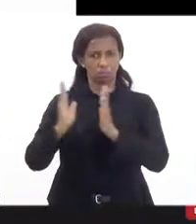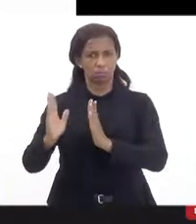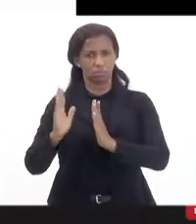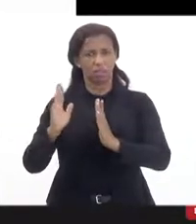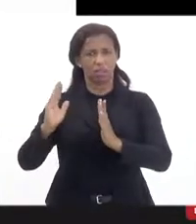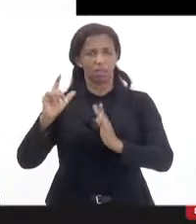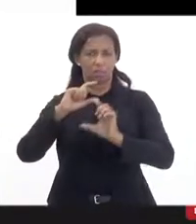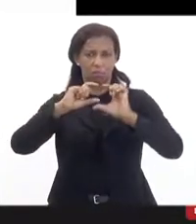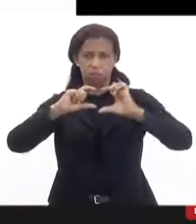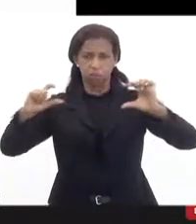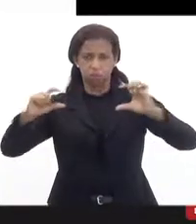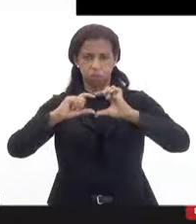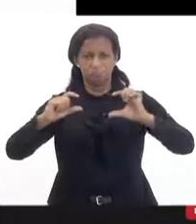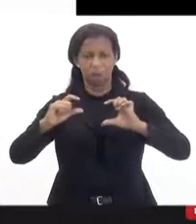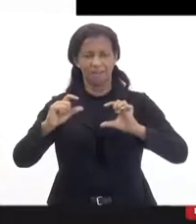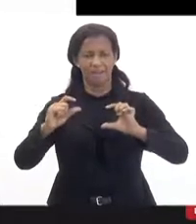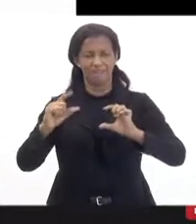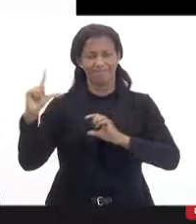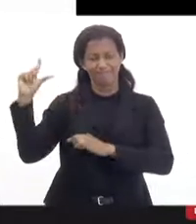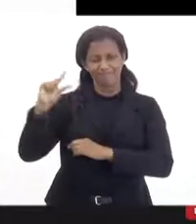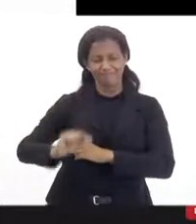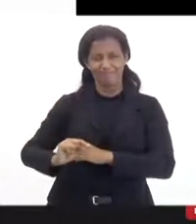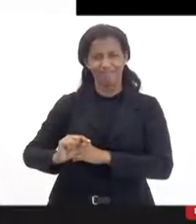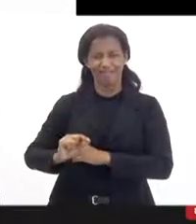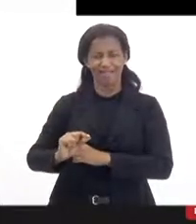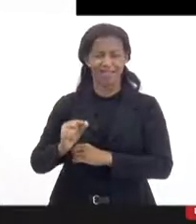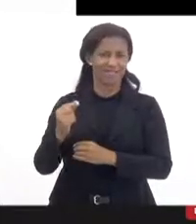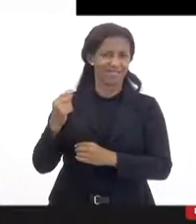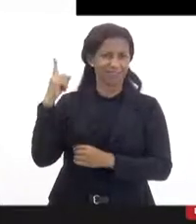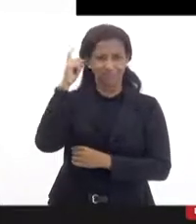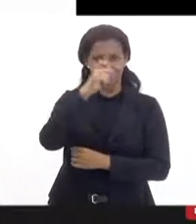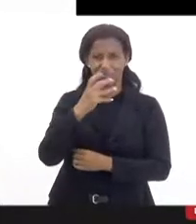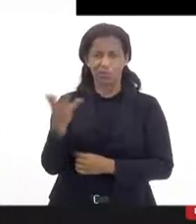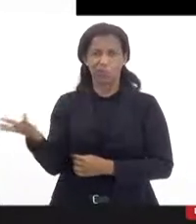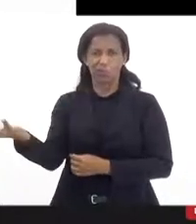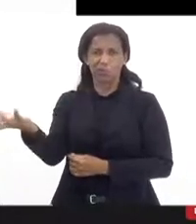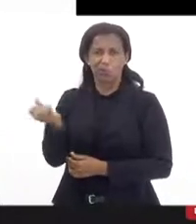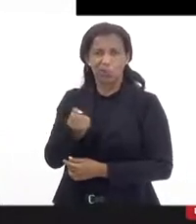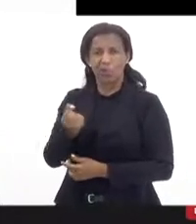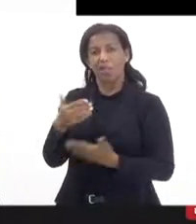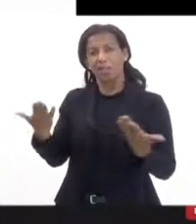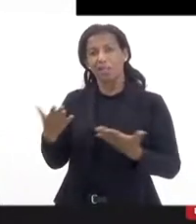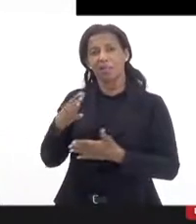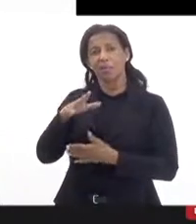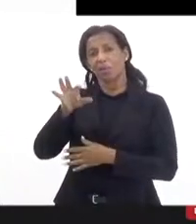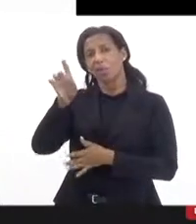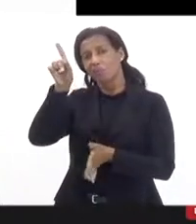uma baixíssima perspectiva de receber o crédito, então estabeleceu um percentual entre